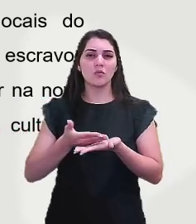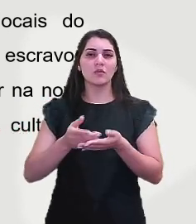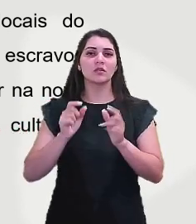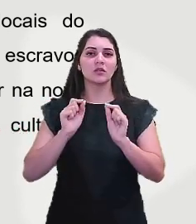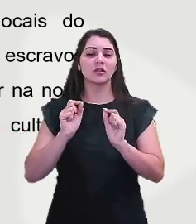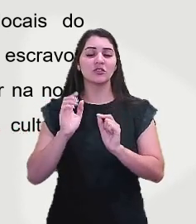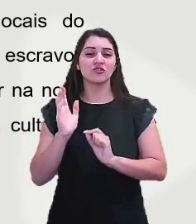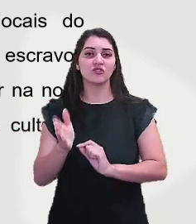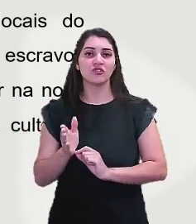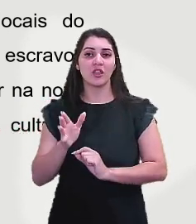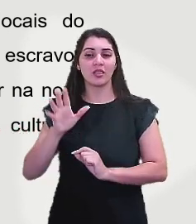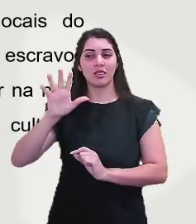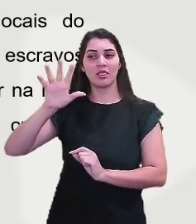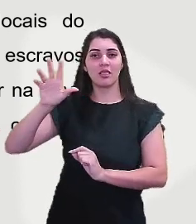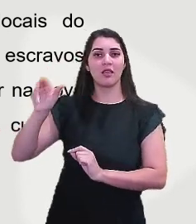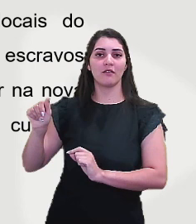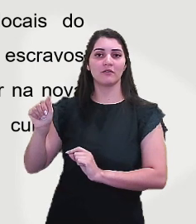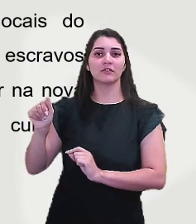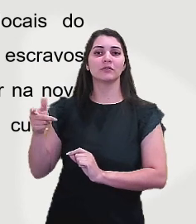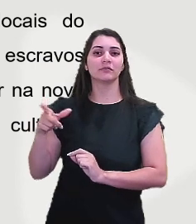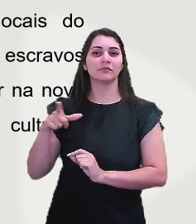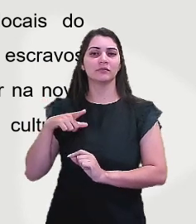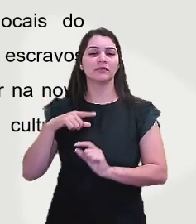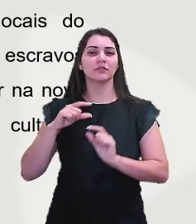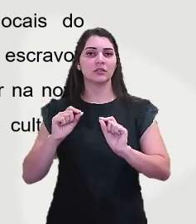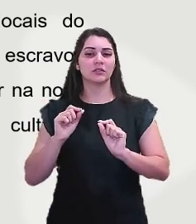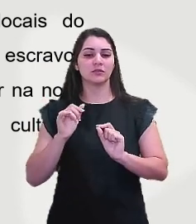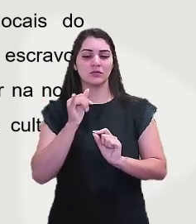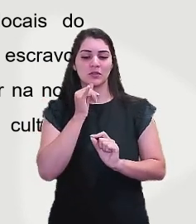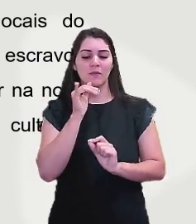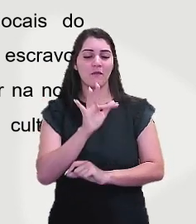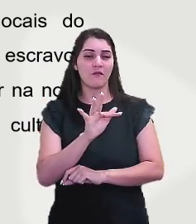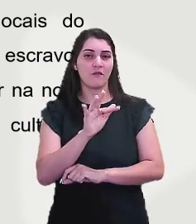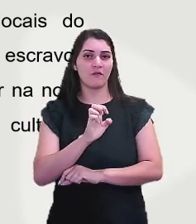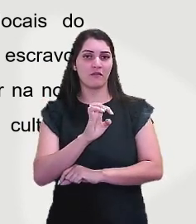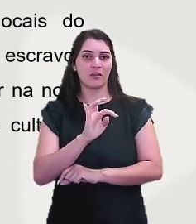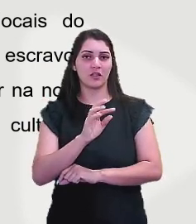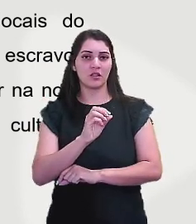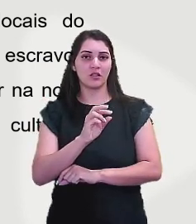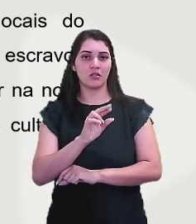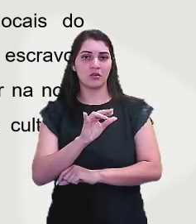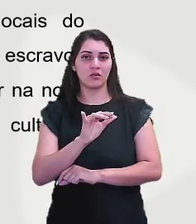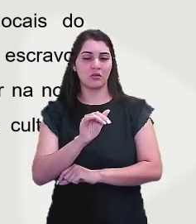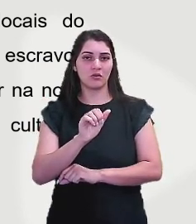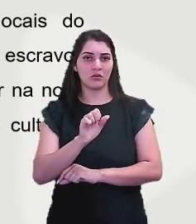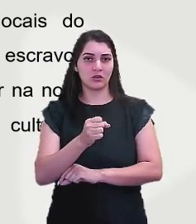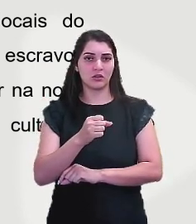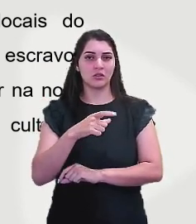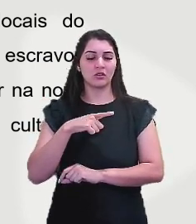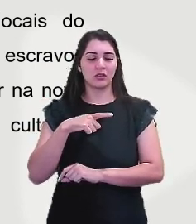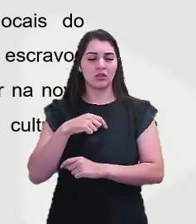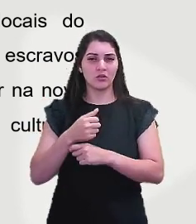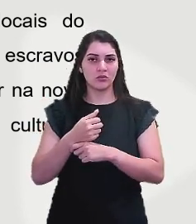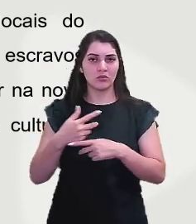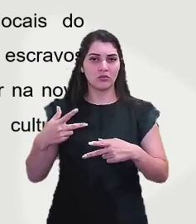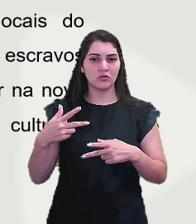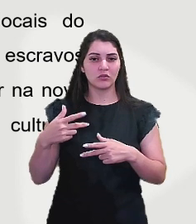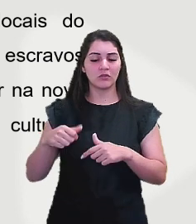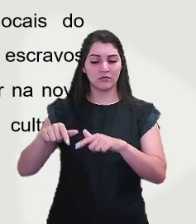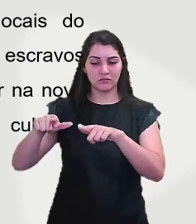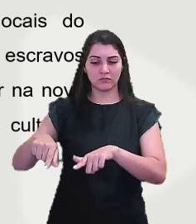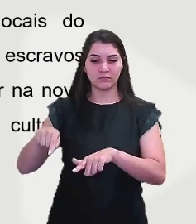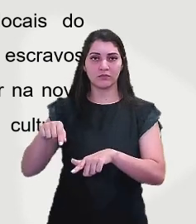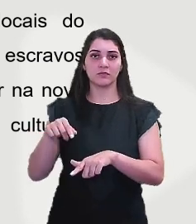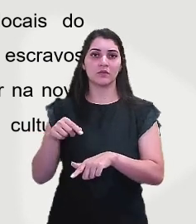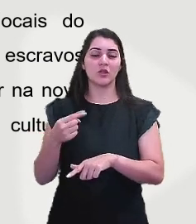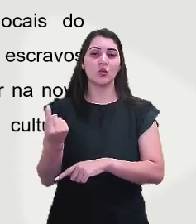África, nas feitorias. Feitorias eram, né, imóveis que ficavam nos portos, lembrando que naquele tempo